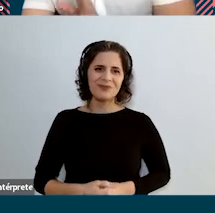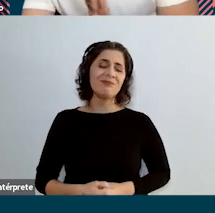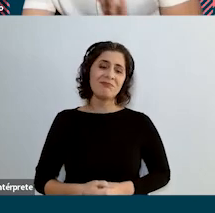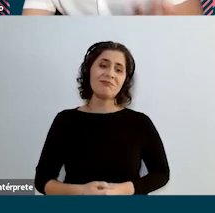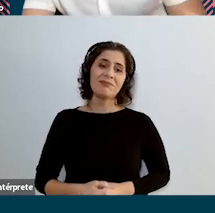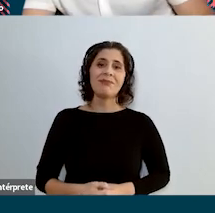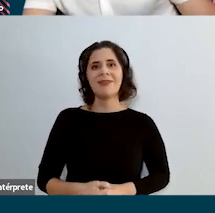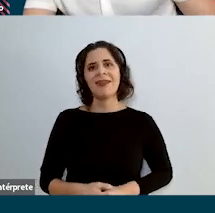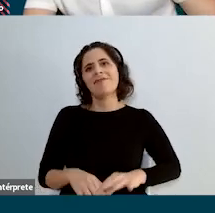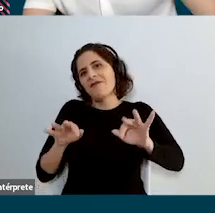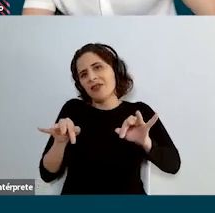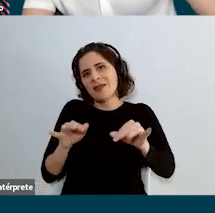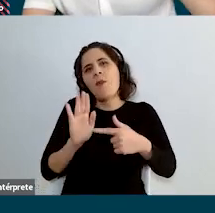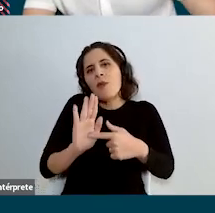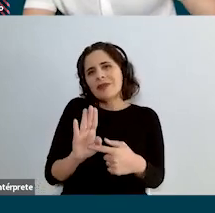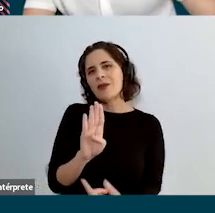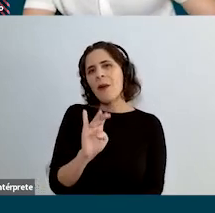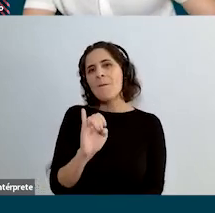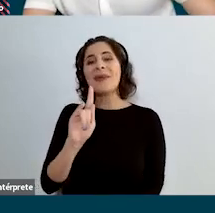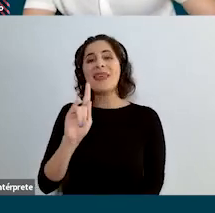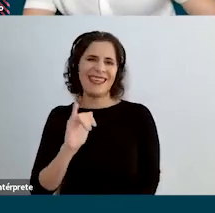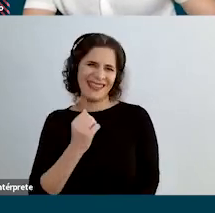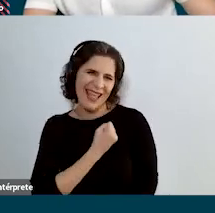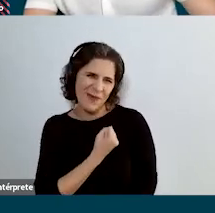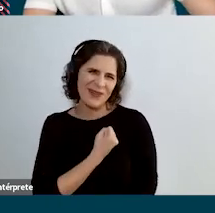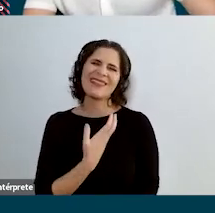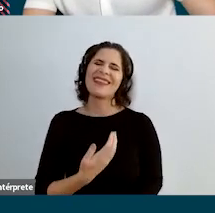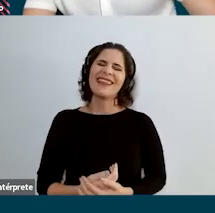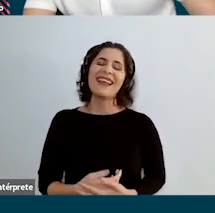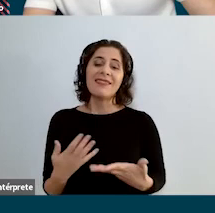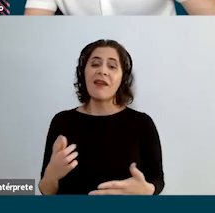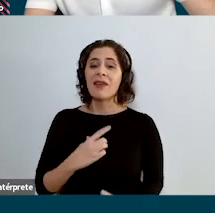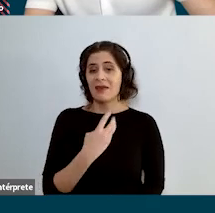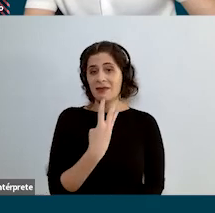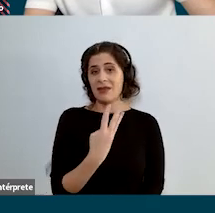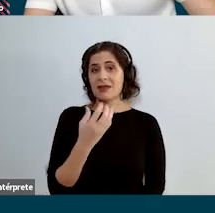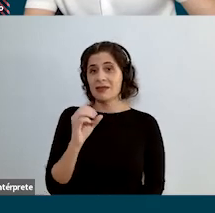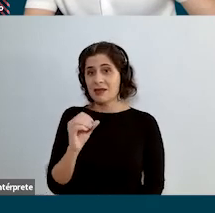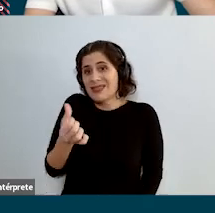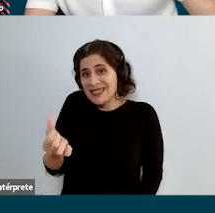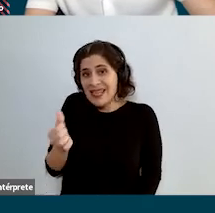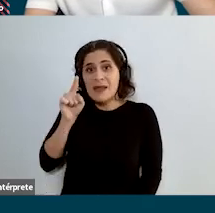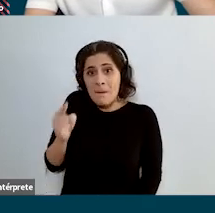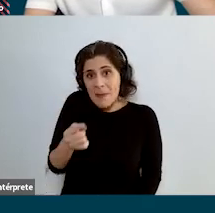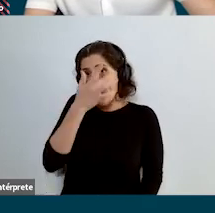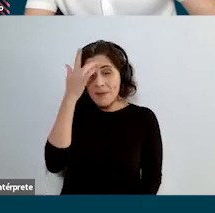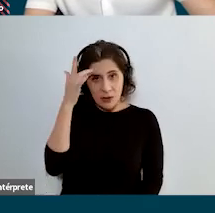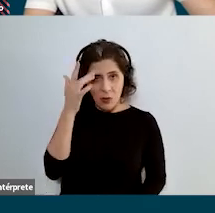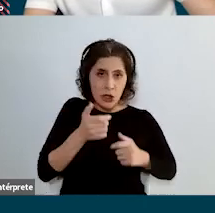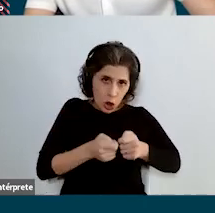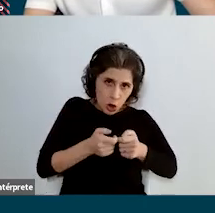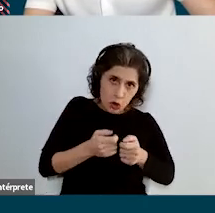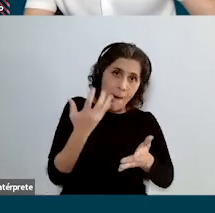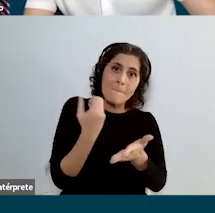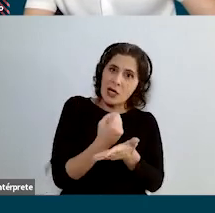aí, finalizando aqui, alguns big numbers para compartilhar com vocês. A gente teve 306 mil pessoas ao longo da